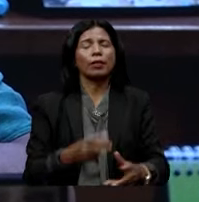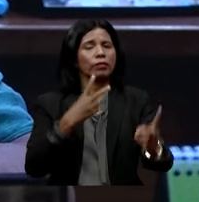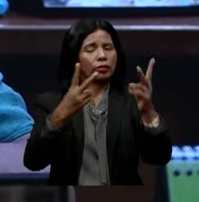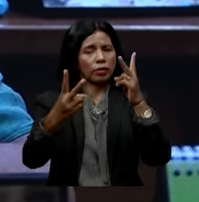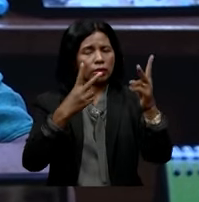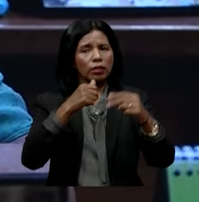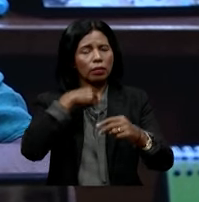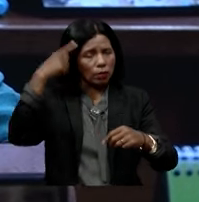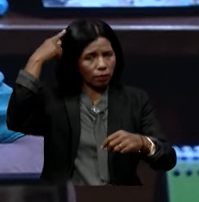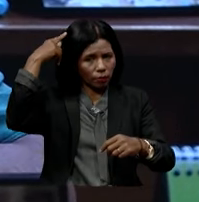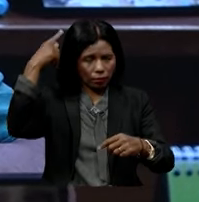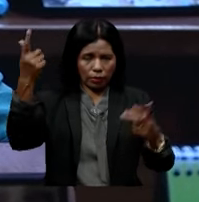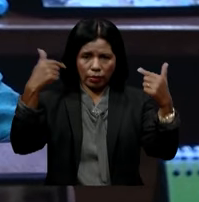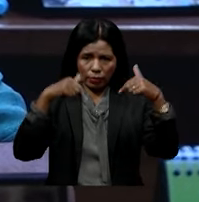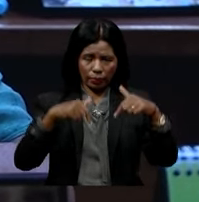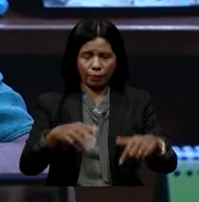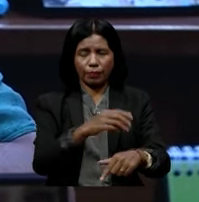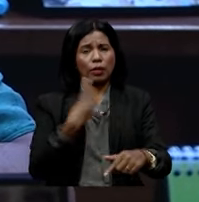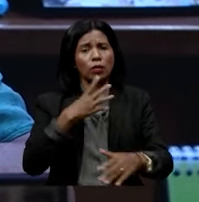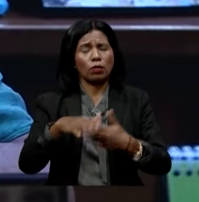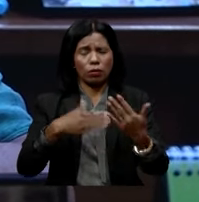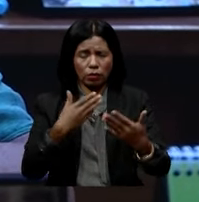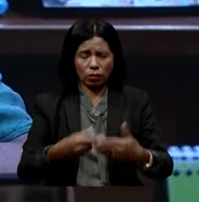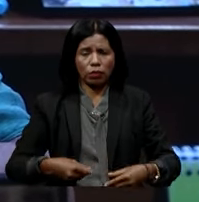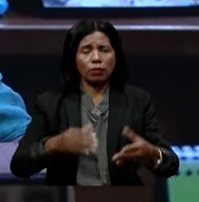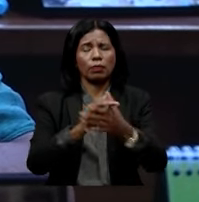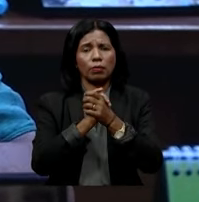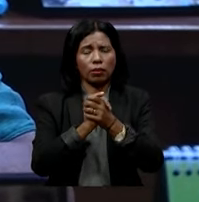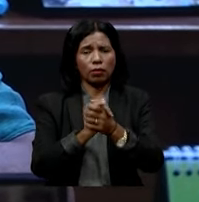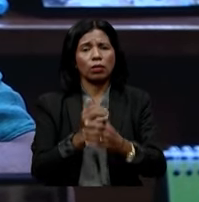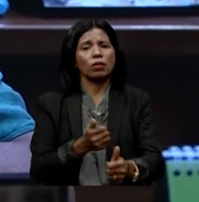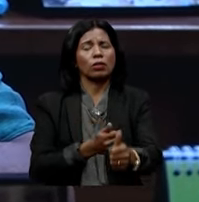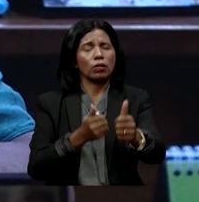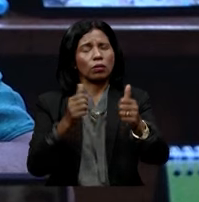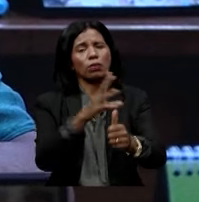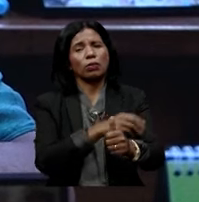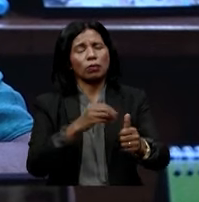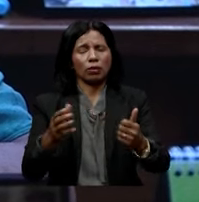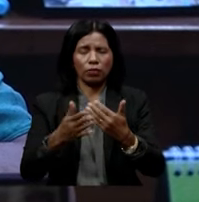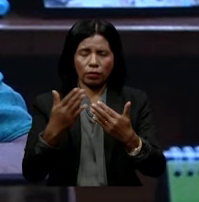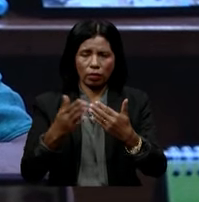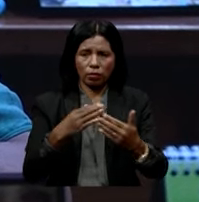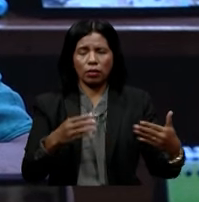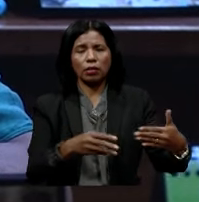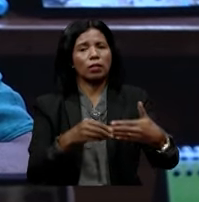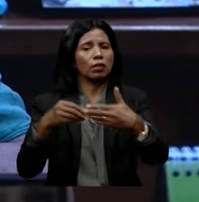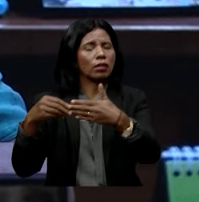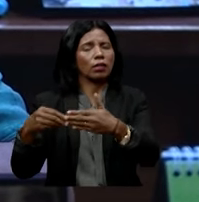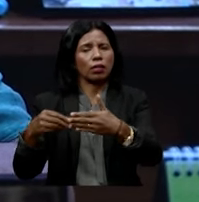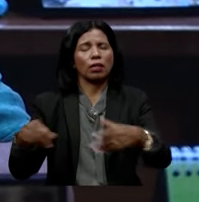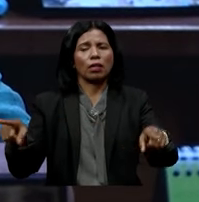sua Santidade Papa Francisco, e está roto encorajado a tubanate tuir ninha simplicidade, moderação, não